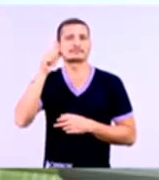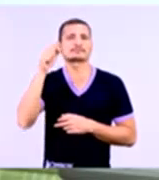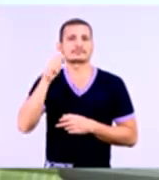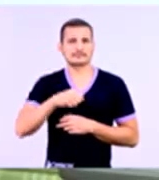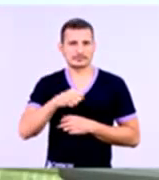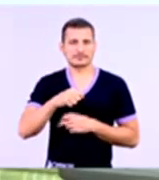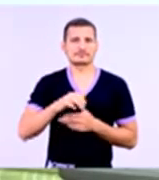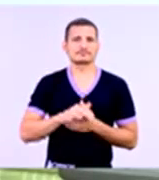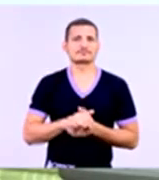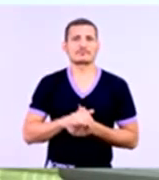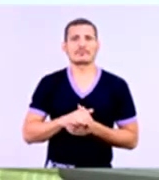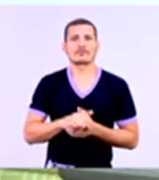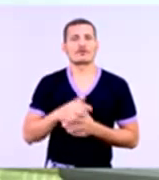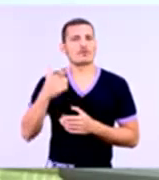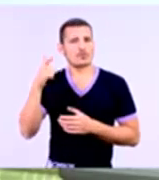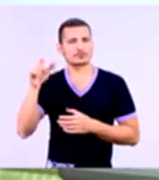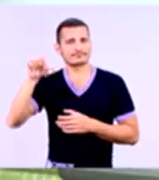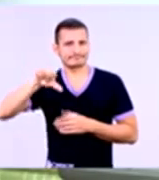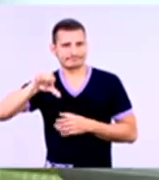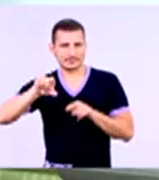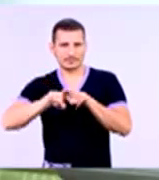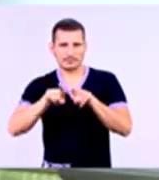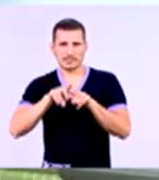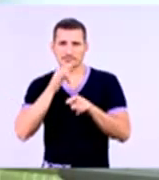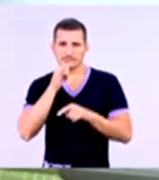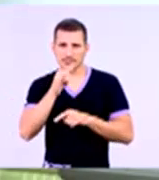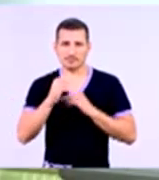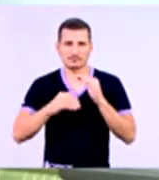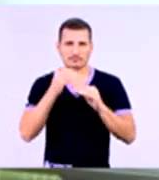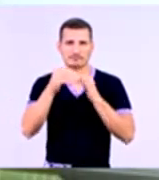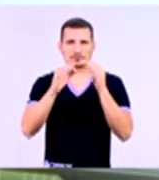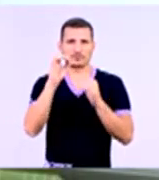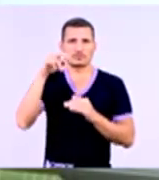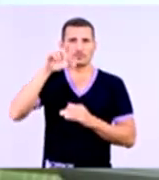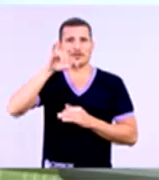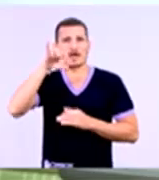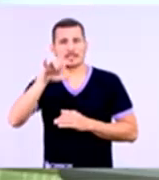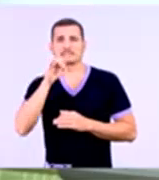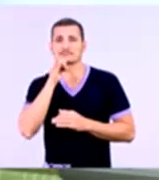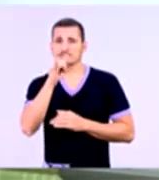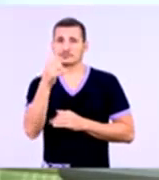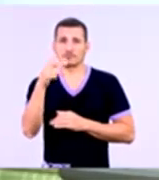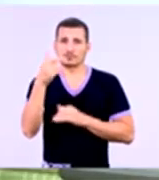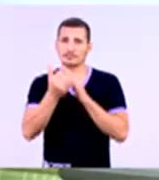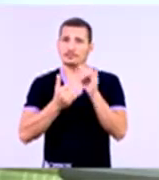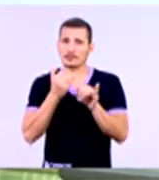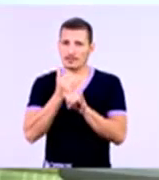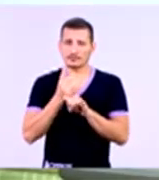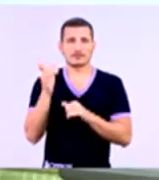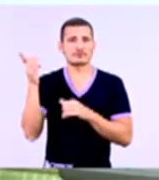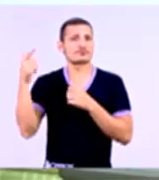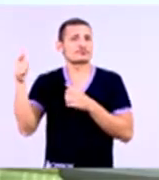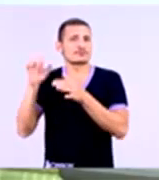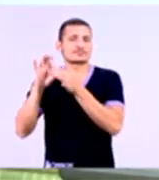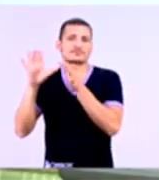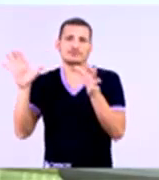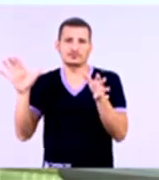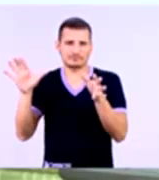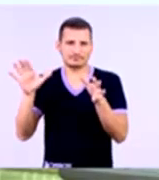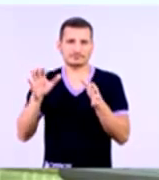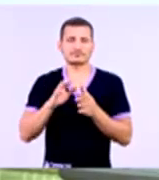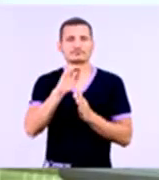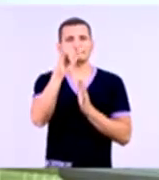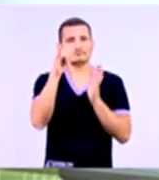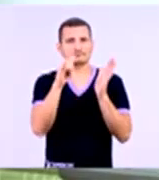outra desvantagem é que se o desenvolvimento for online, obviamente, quando não houver internet, o recurso não vai estar disponível.